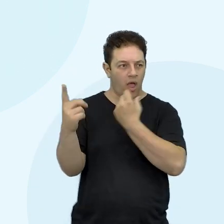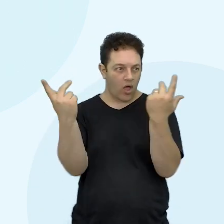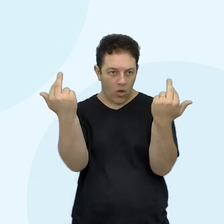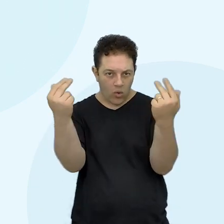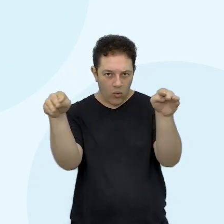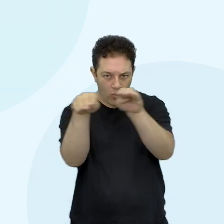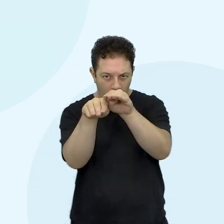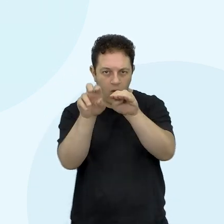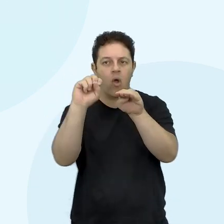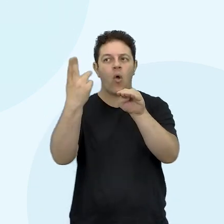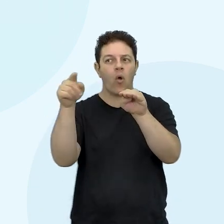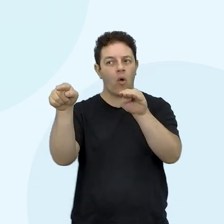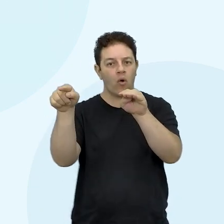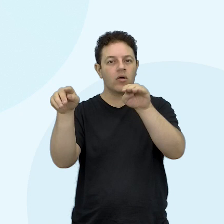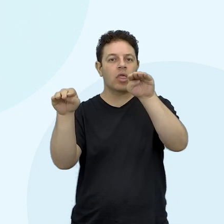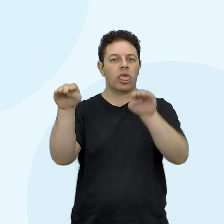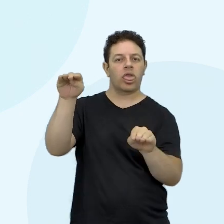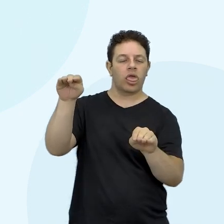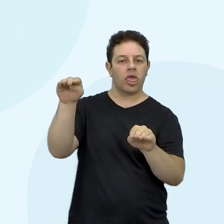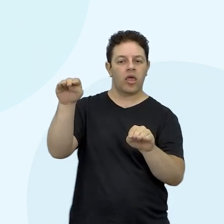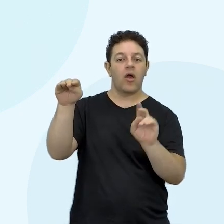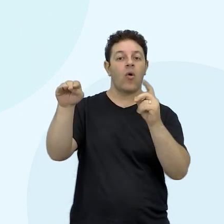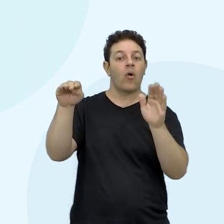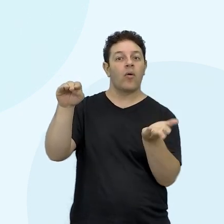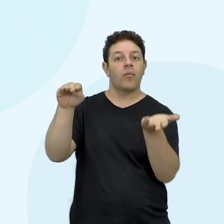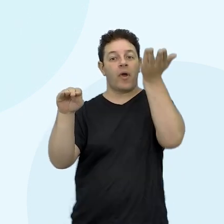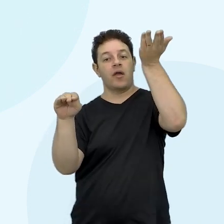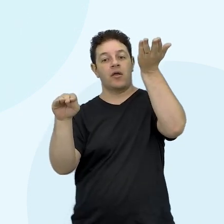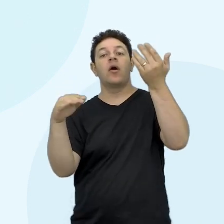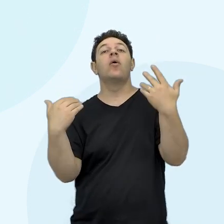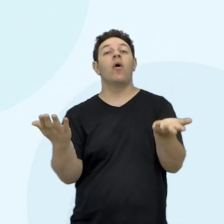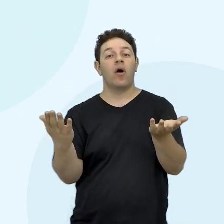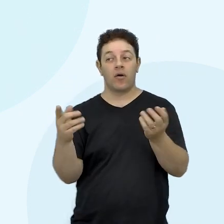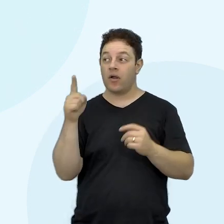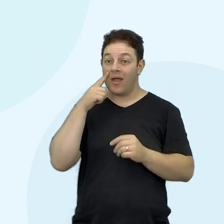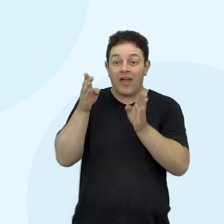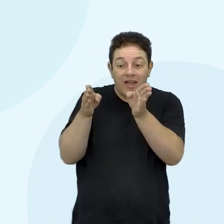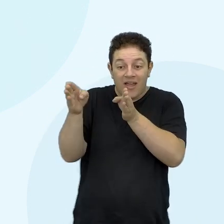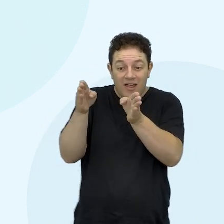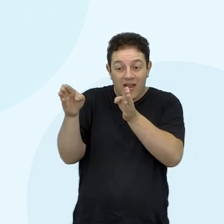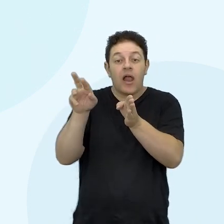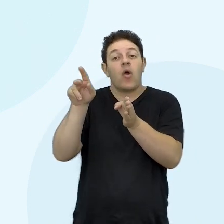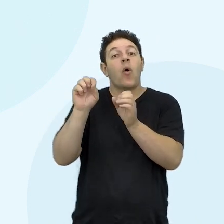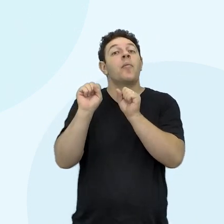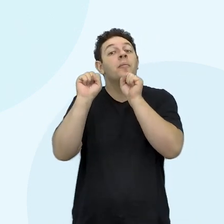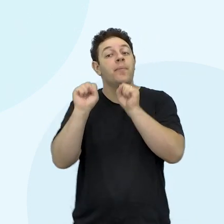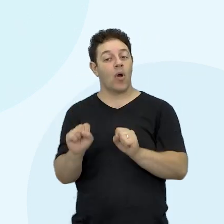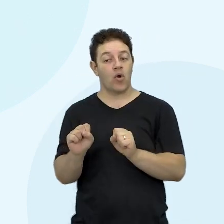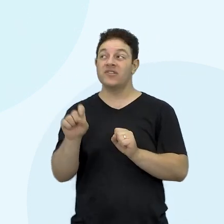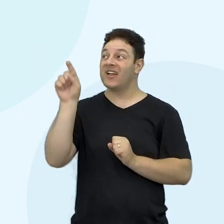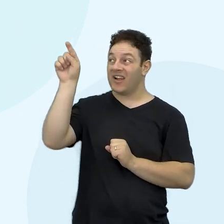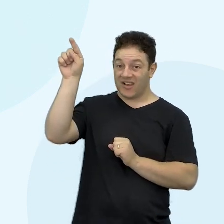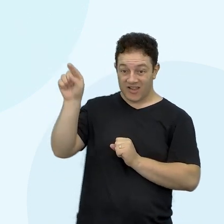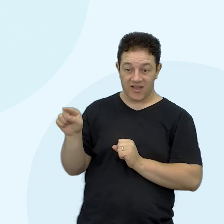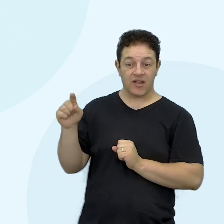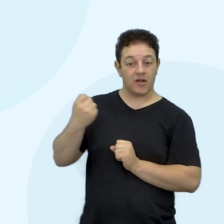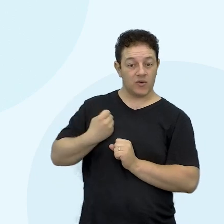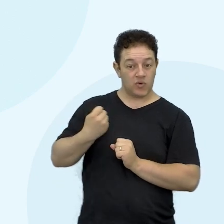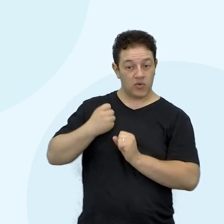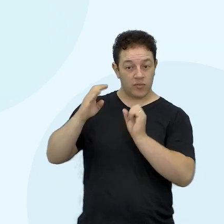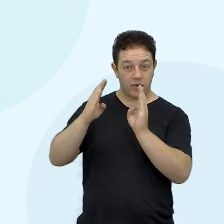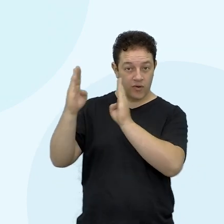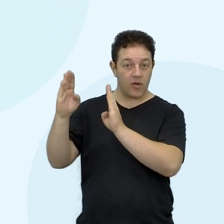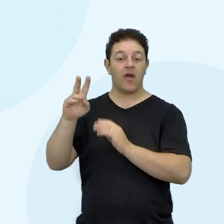sangue com o valor de referência. Esse valor de referência, ele vai nos dar uma ideia, né, se o